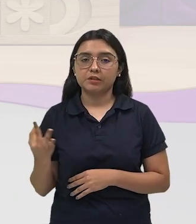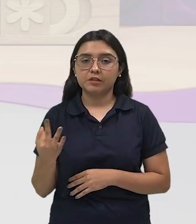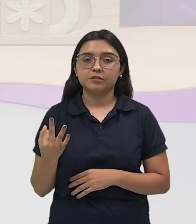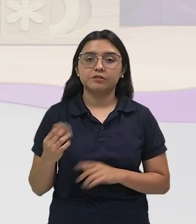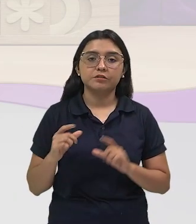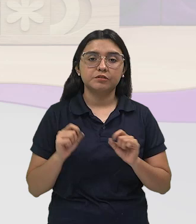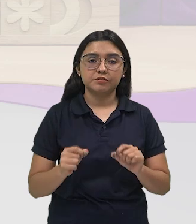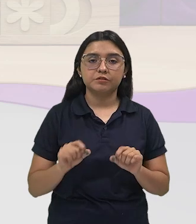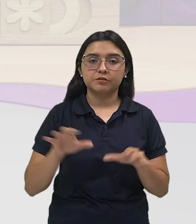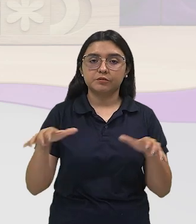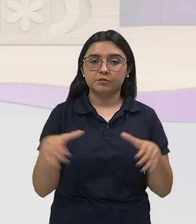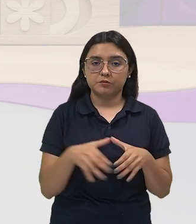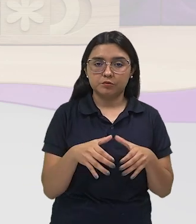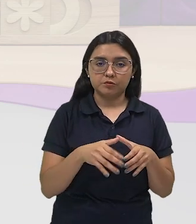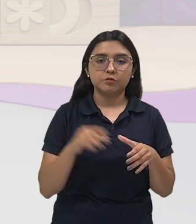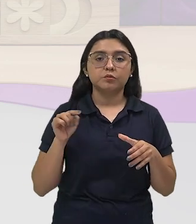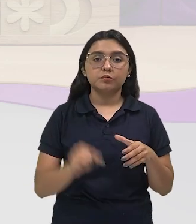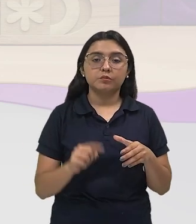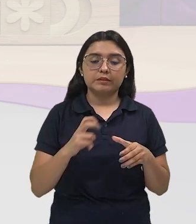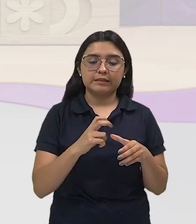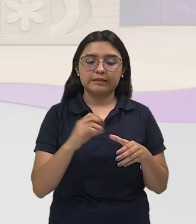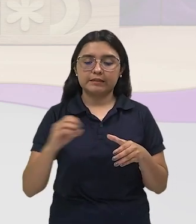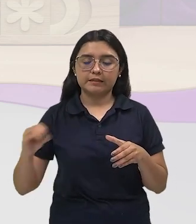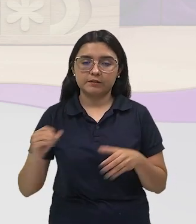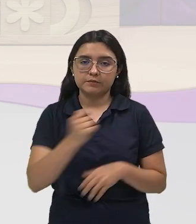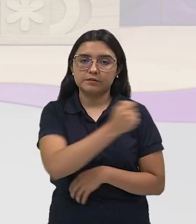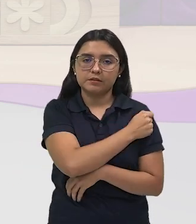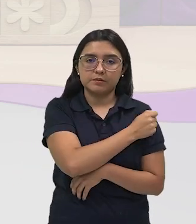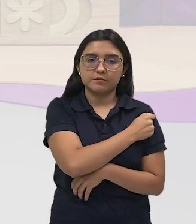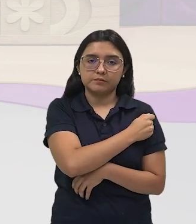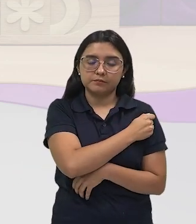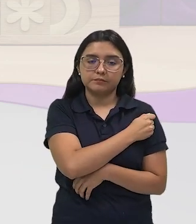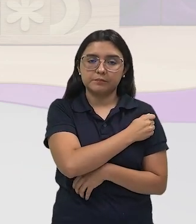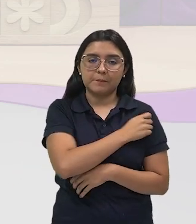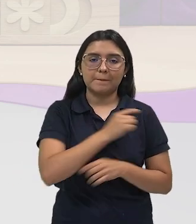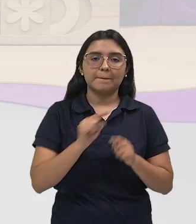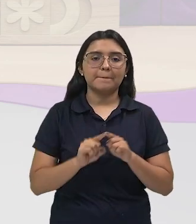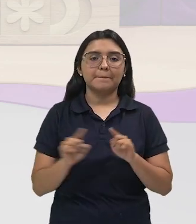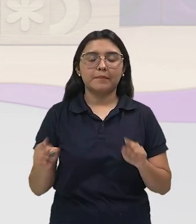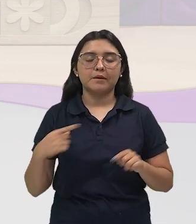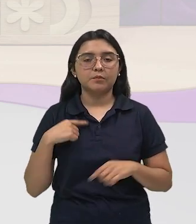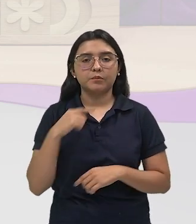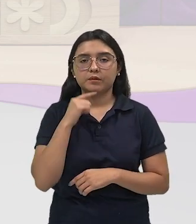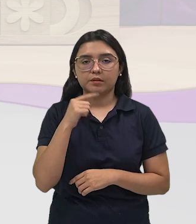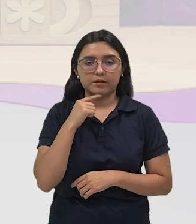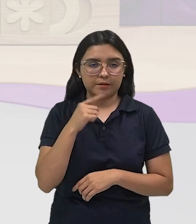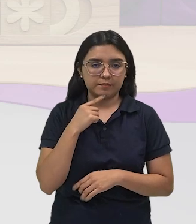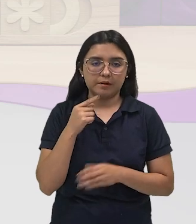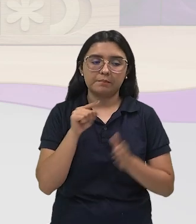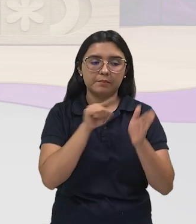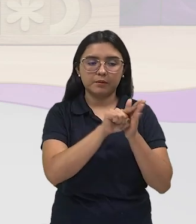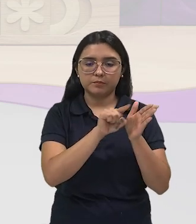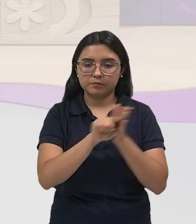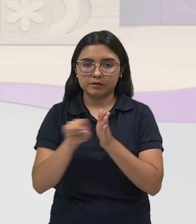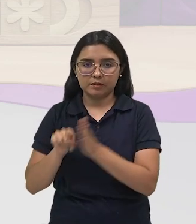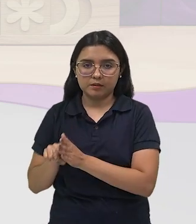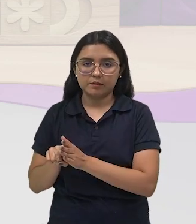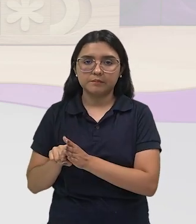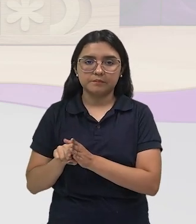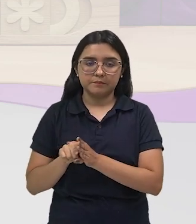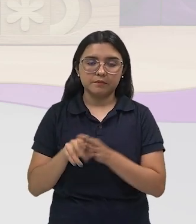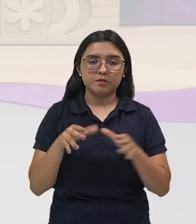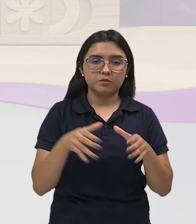Eu peguei, a população toda era de 500 alunos, mas eu não ia ter tempo. Então, eu peguei uma